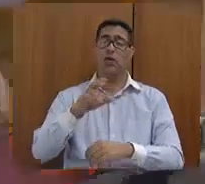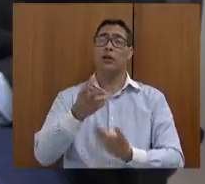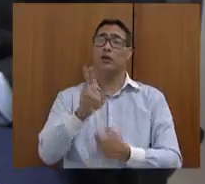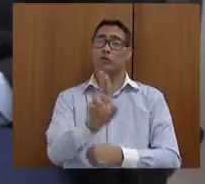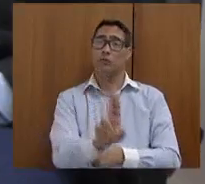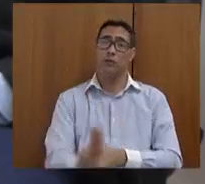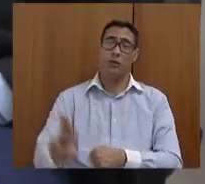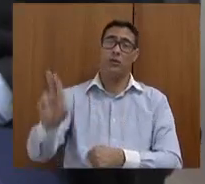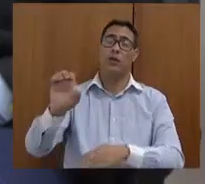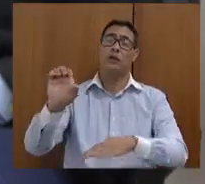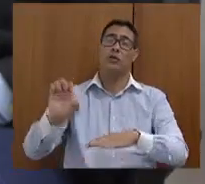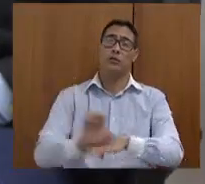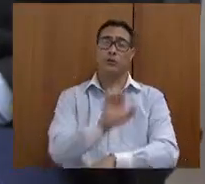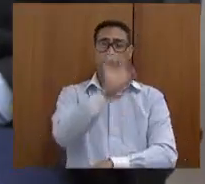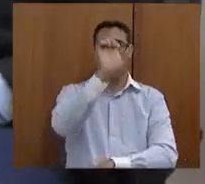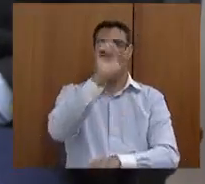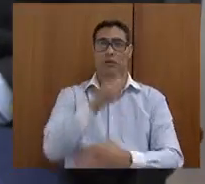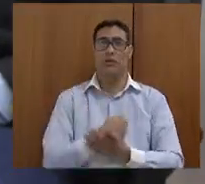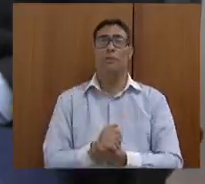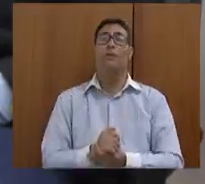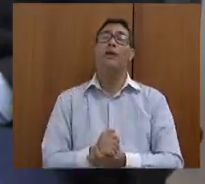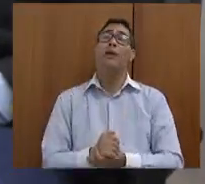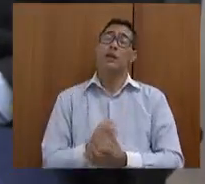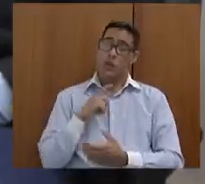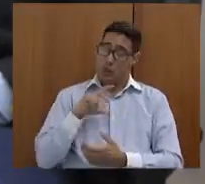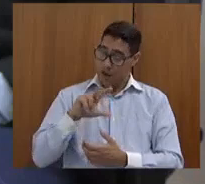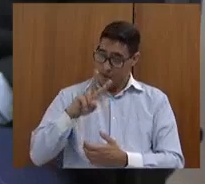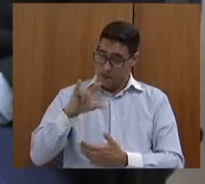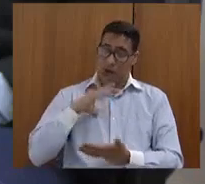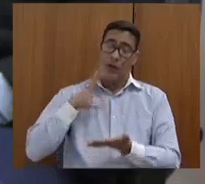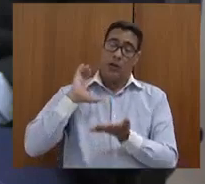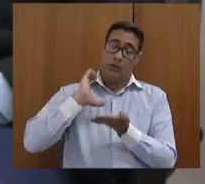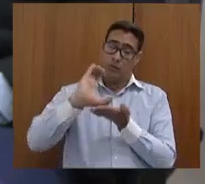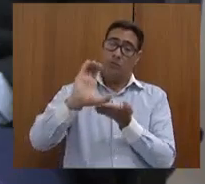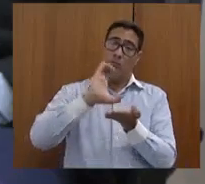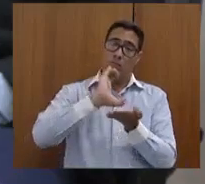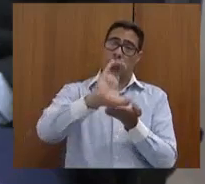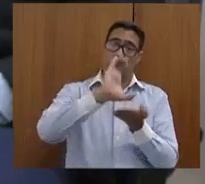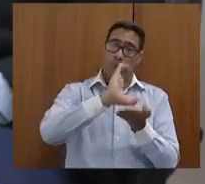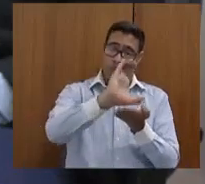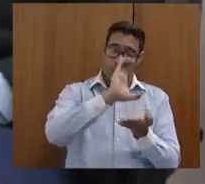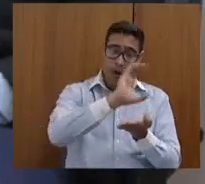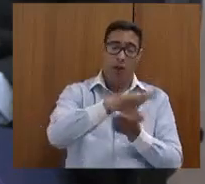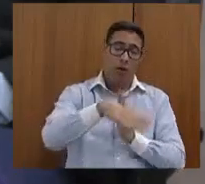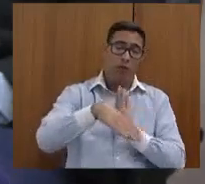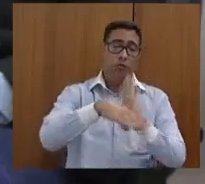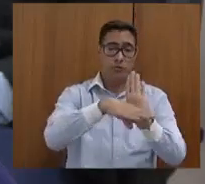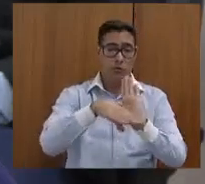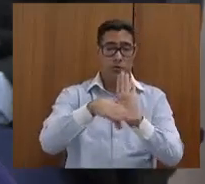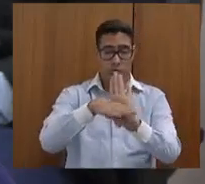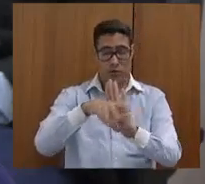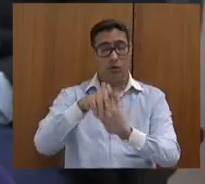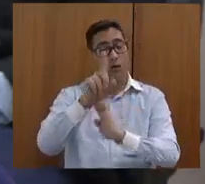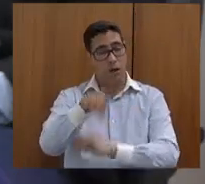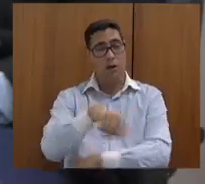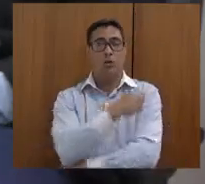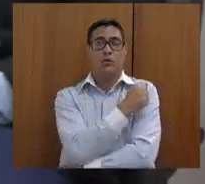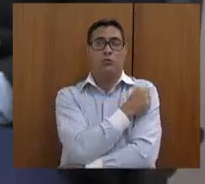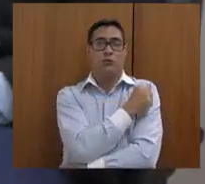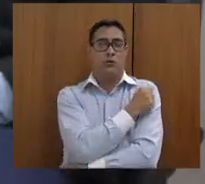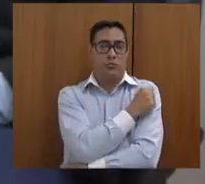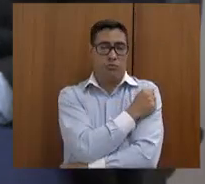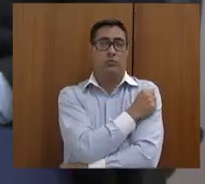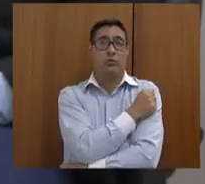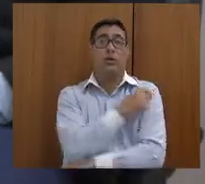então a gente faz o repasse esse repasse ele é para o auxílio também aos estudantes e